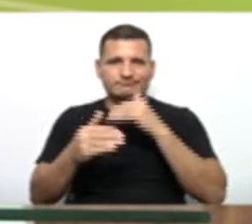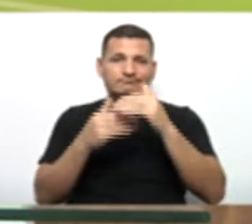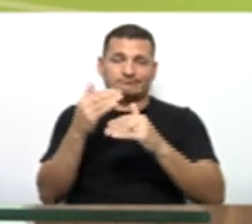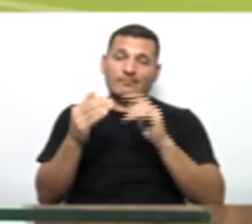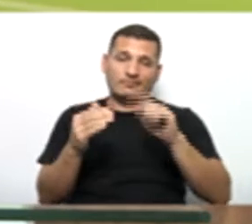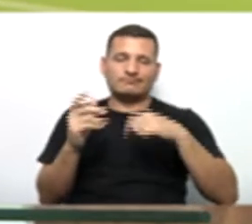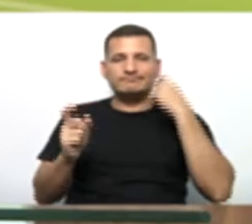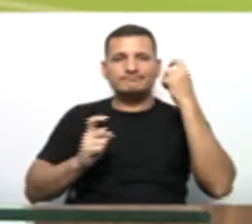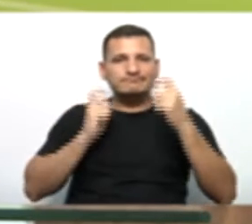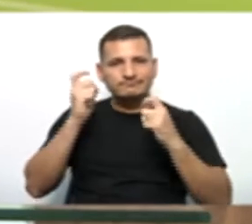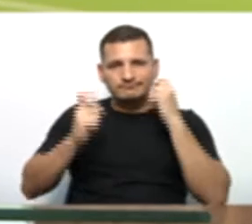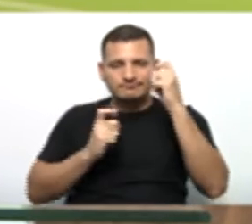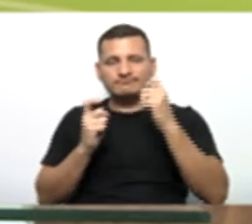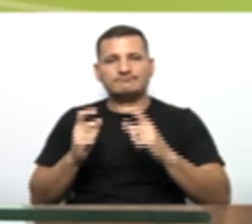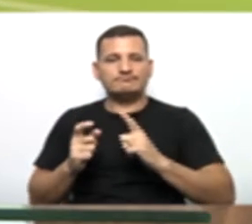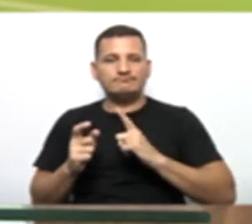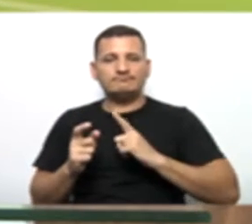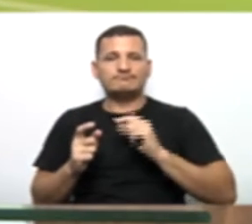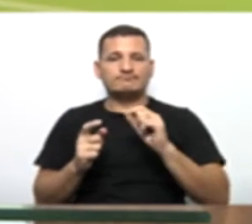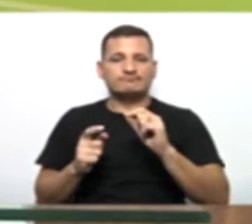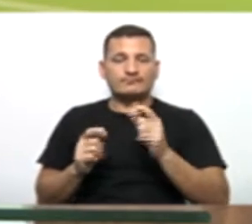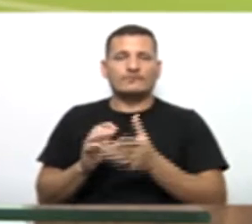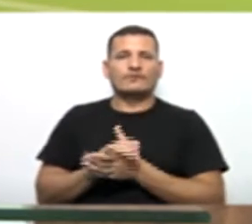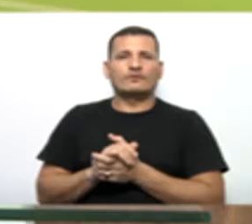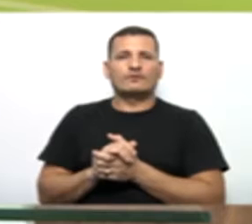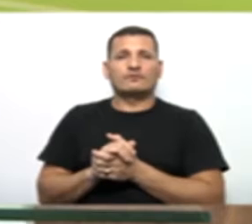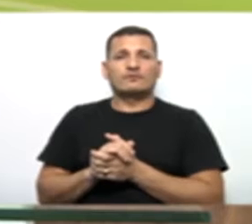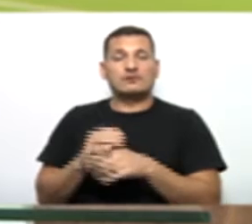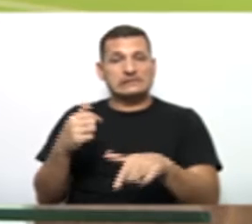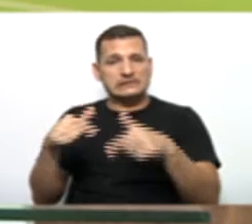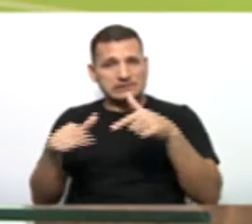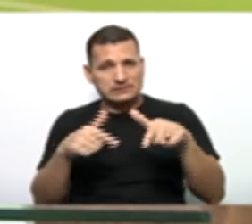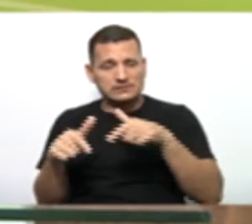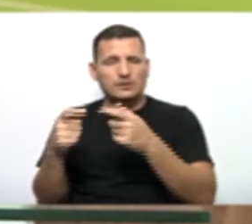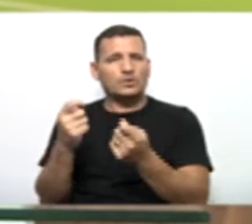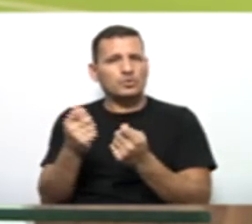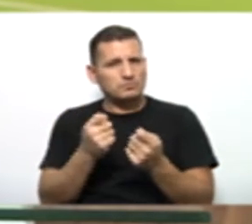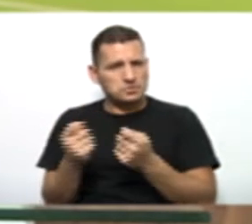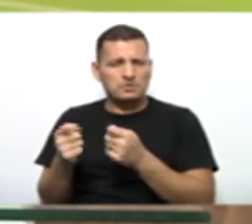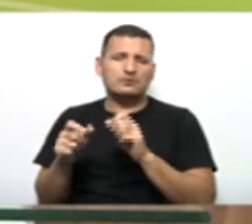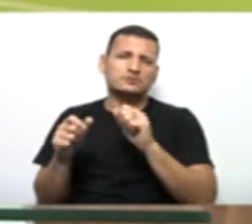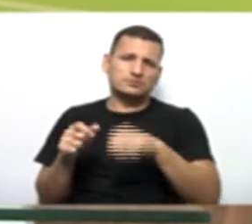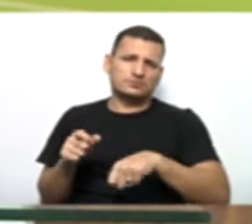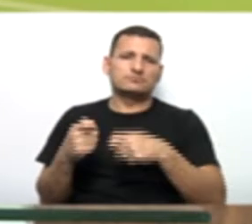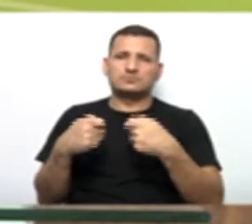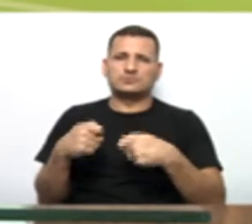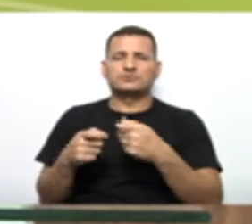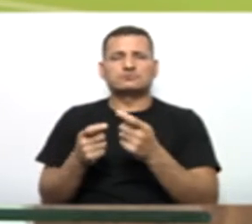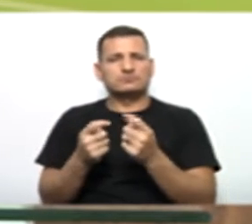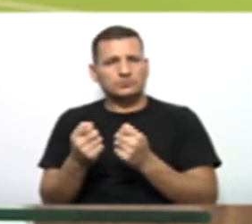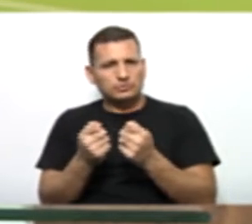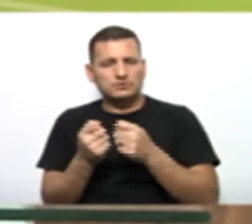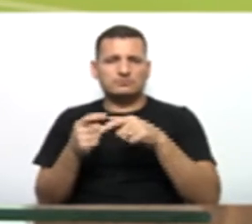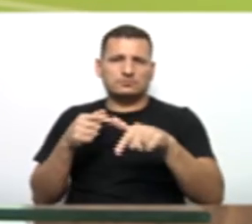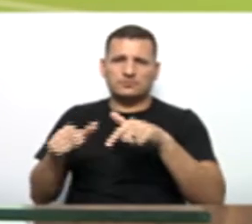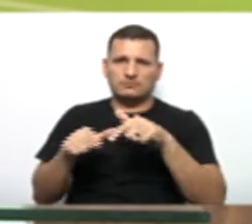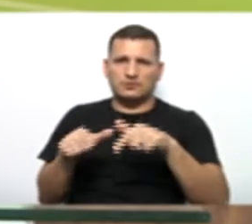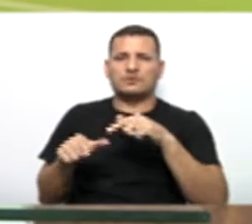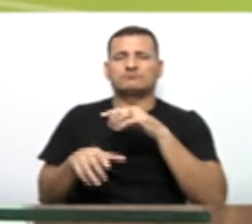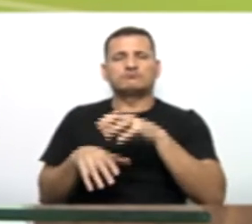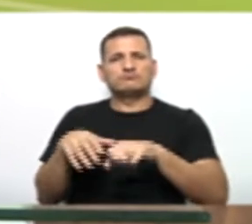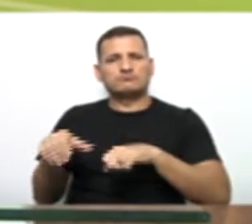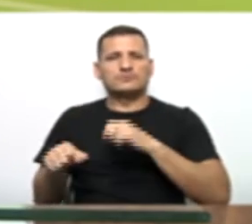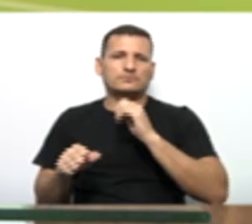essa preocupação, que a atividade econômica, ela aconteça sim, é preciso atividade econômica para